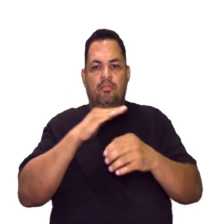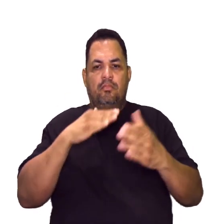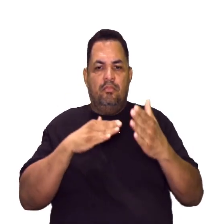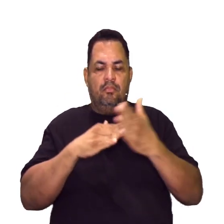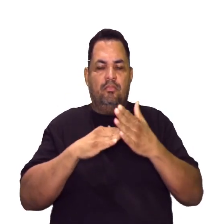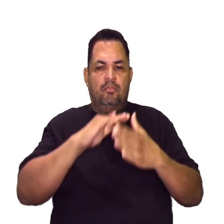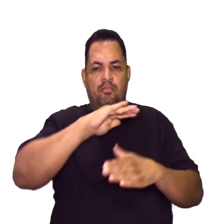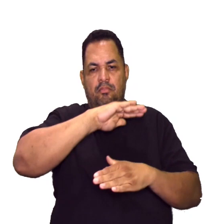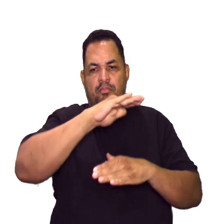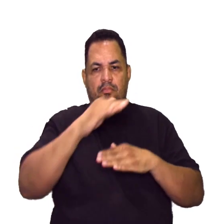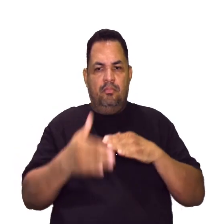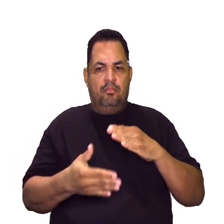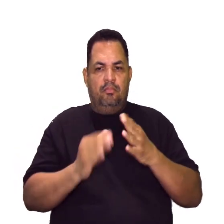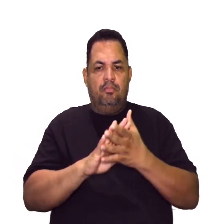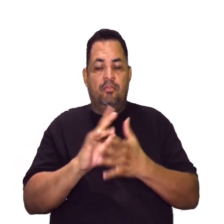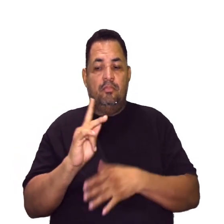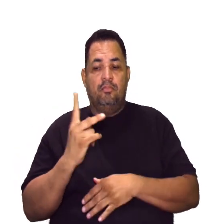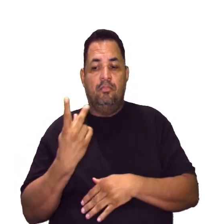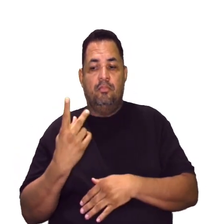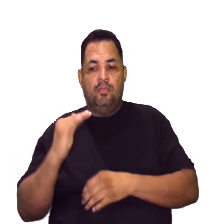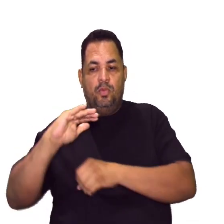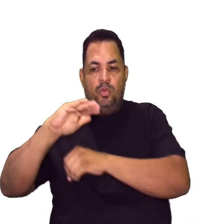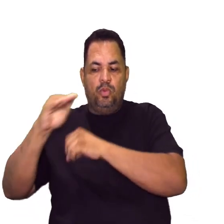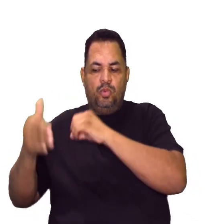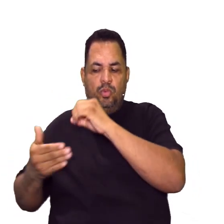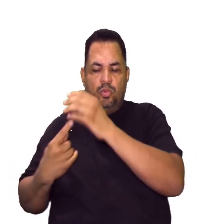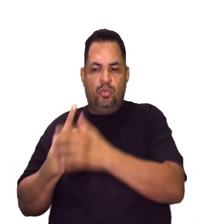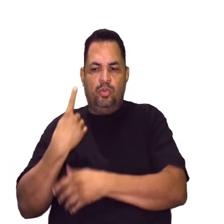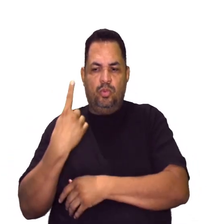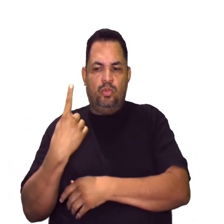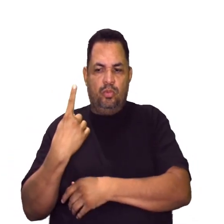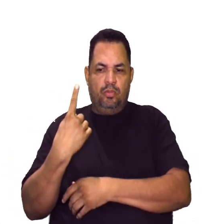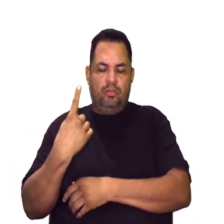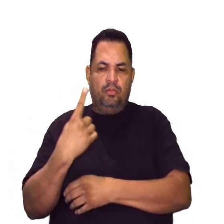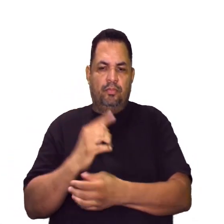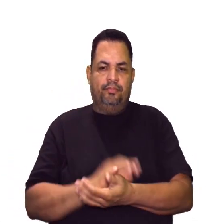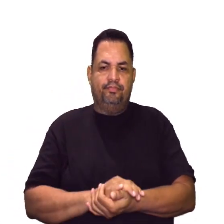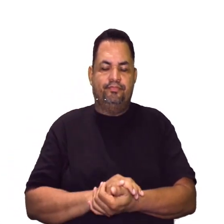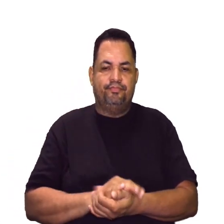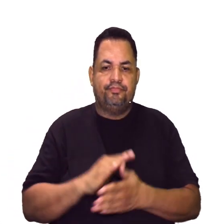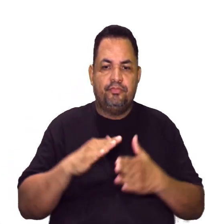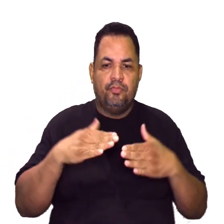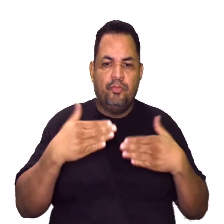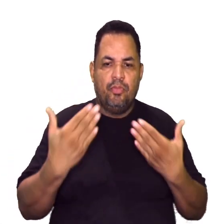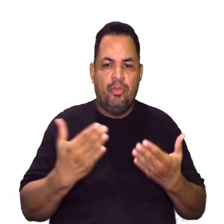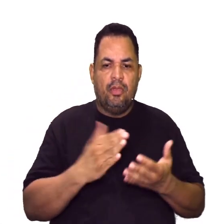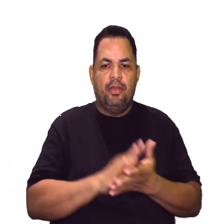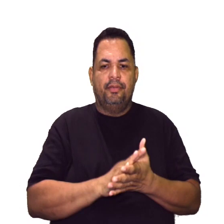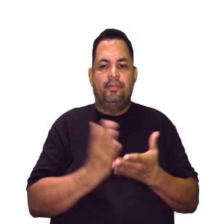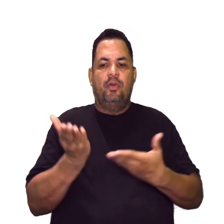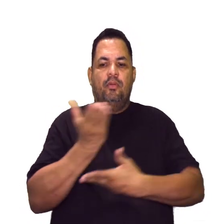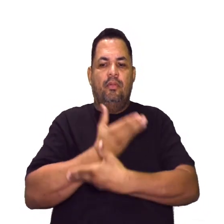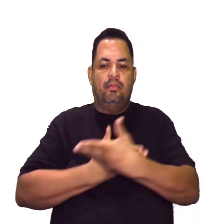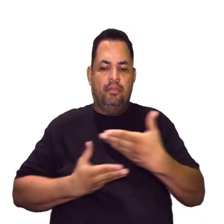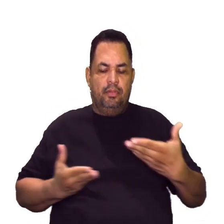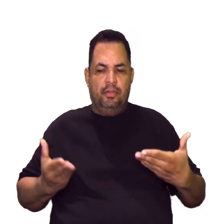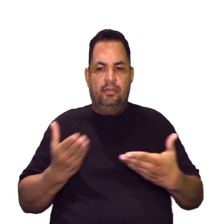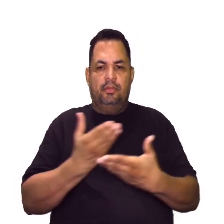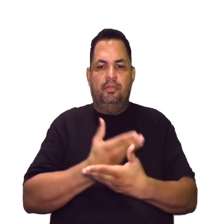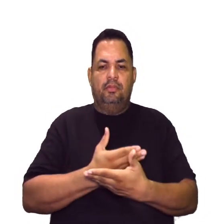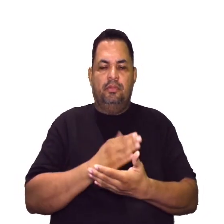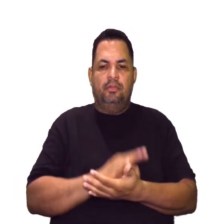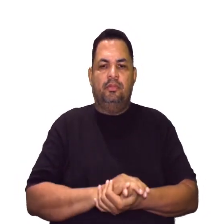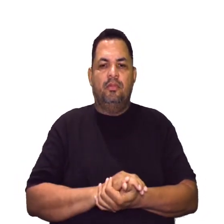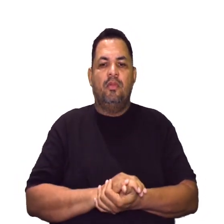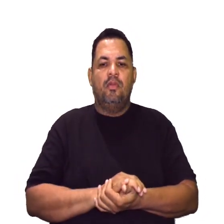camada. Hidrogênio tem 1. A partir do momento que o oxigênio, um elétron compartilha com hidrogênio e outro